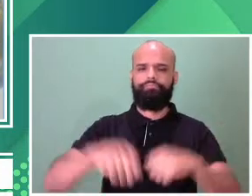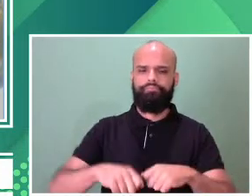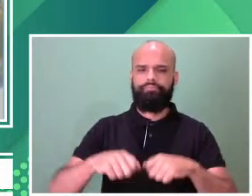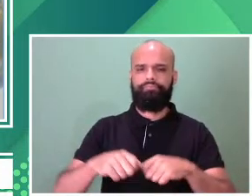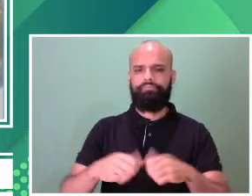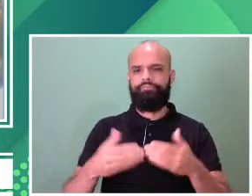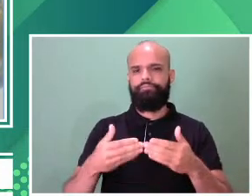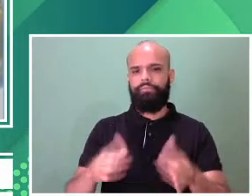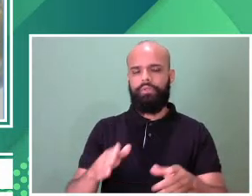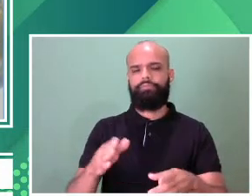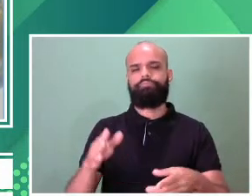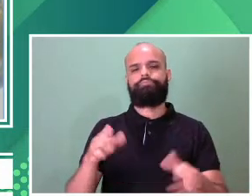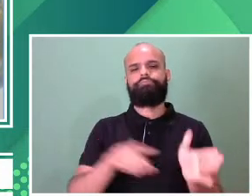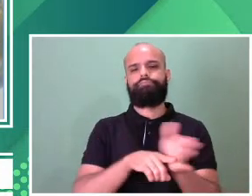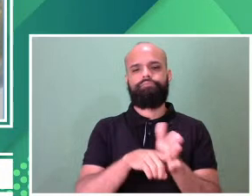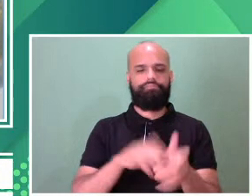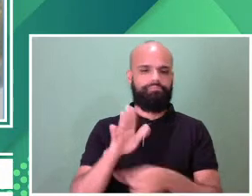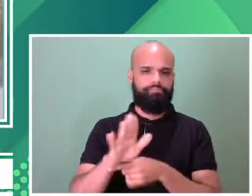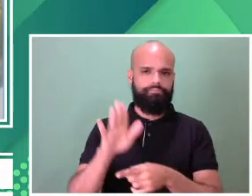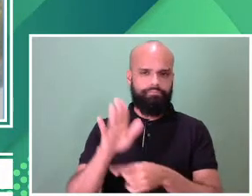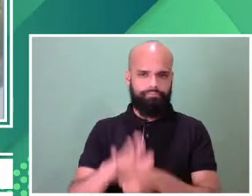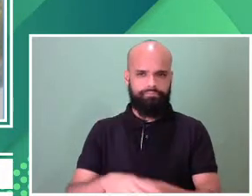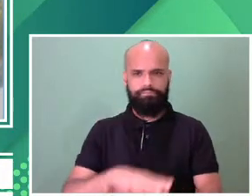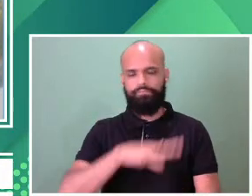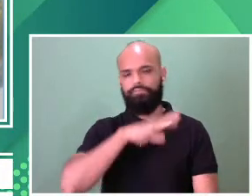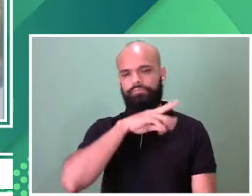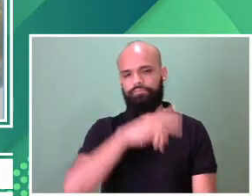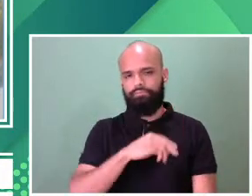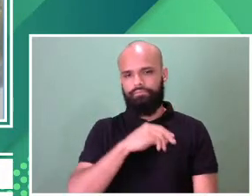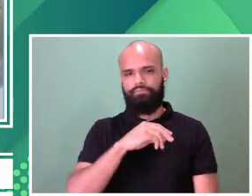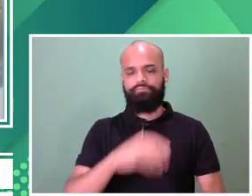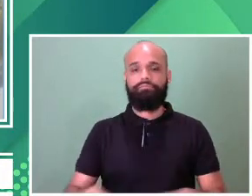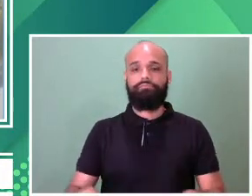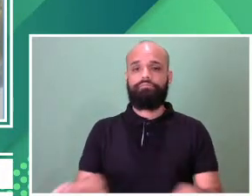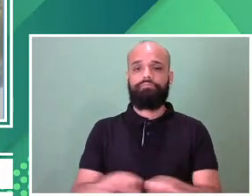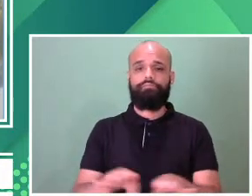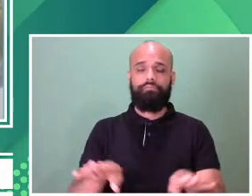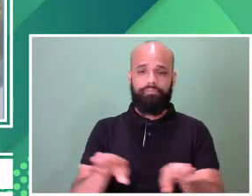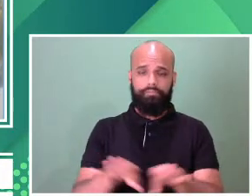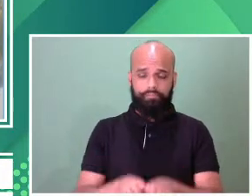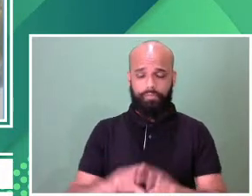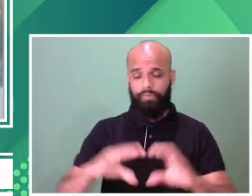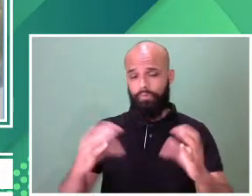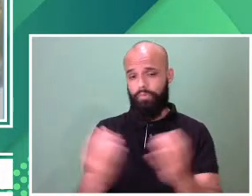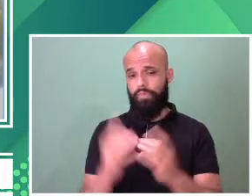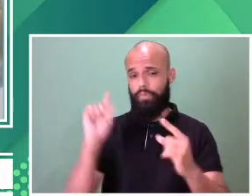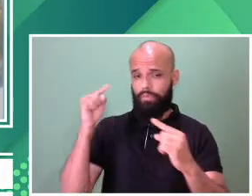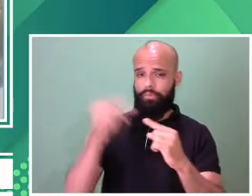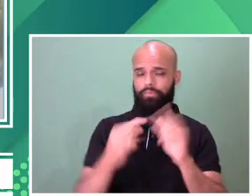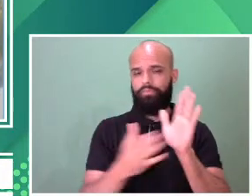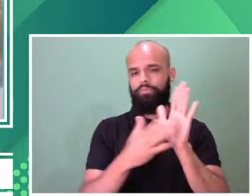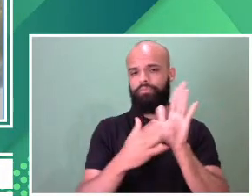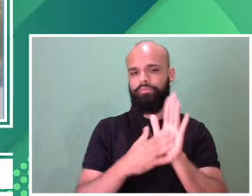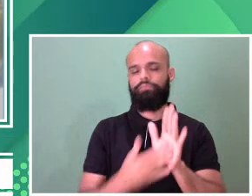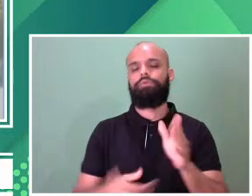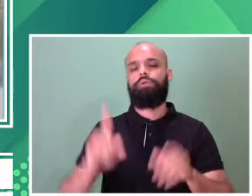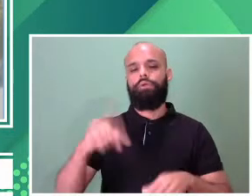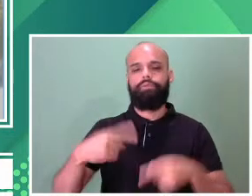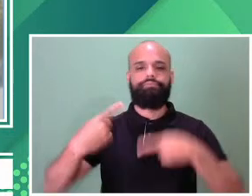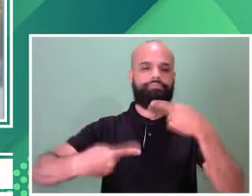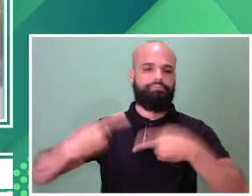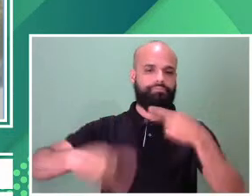a defesa teórica de animais não humanos. O Congresso tem como objetivo propor discussões sobre